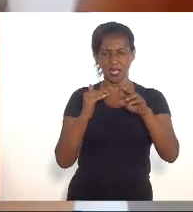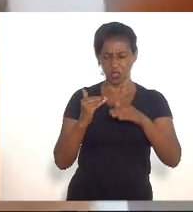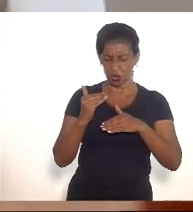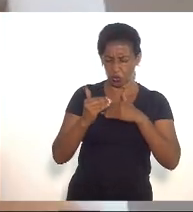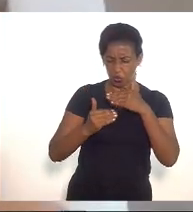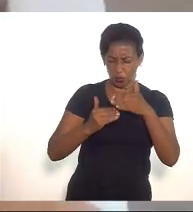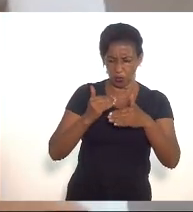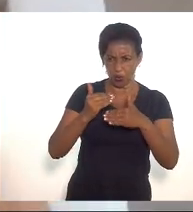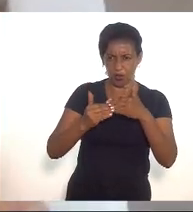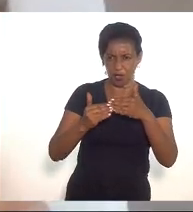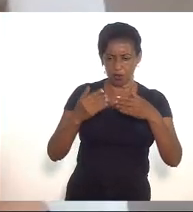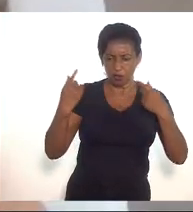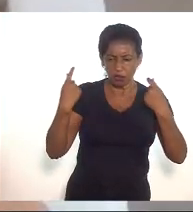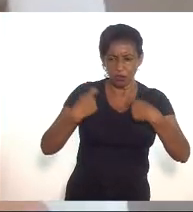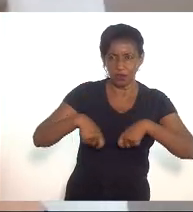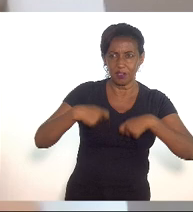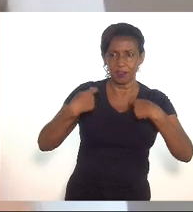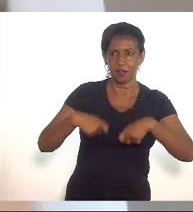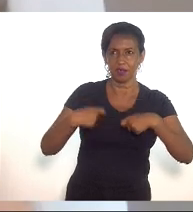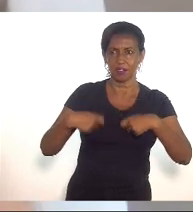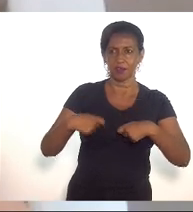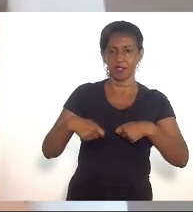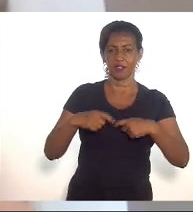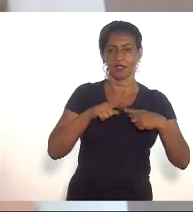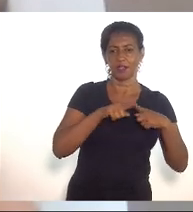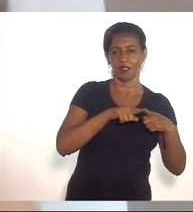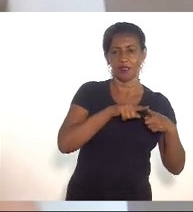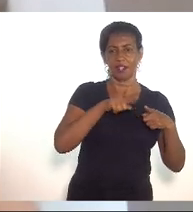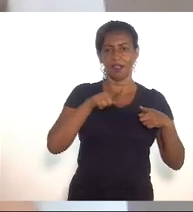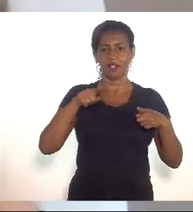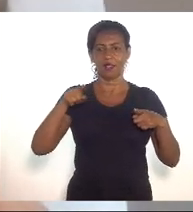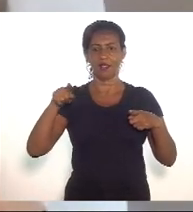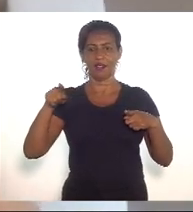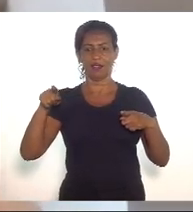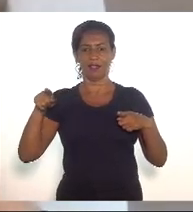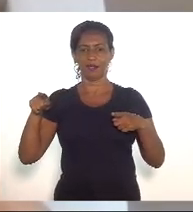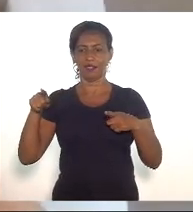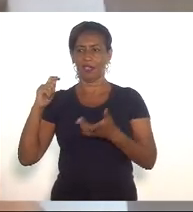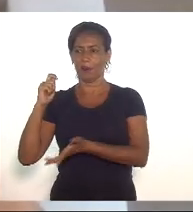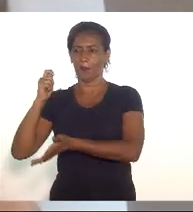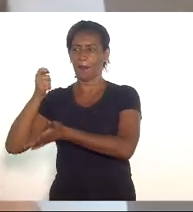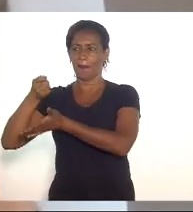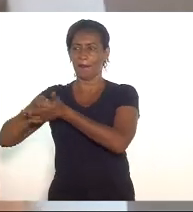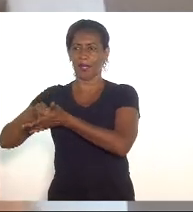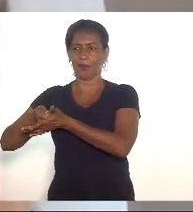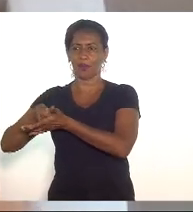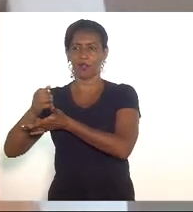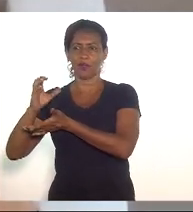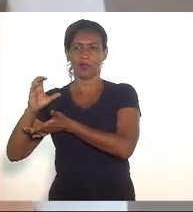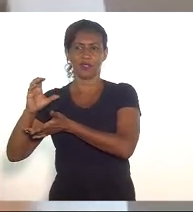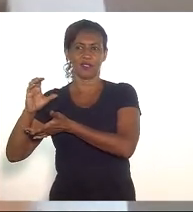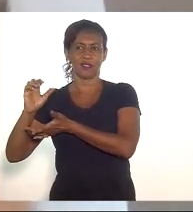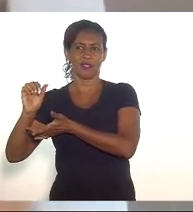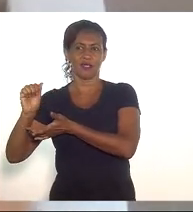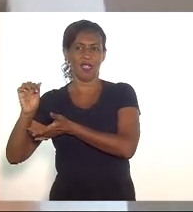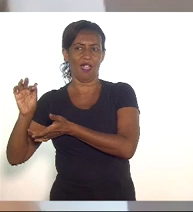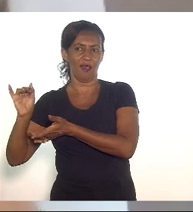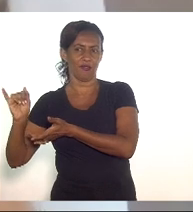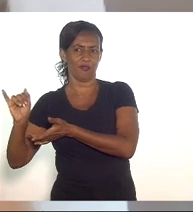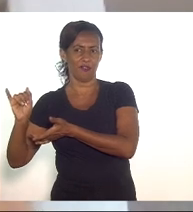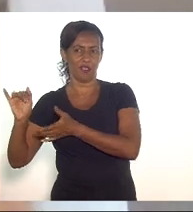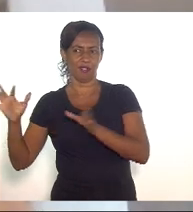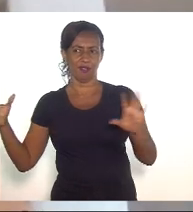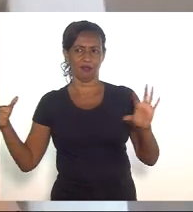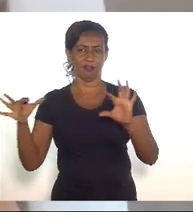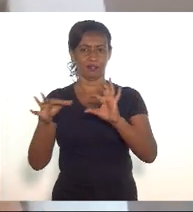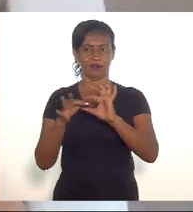de necessidade até o pagamento no CIAF, que vai estar tudo conectado. Esse